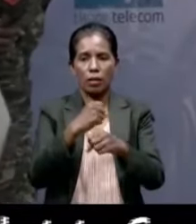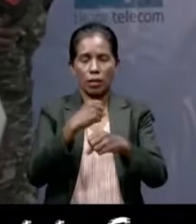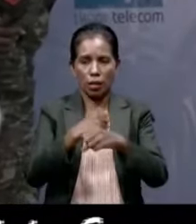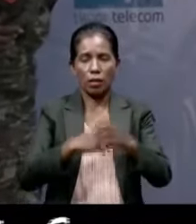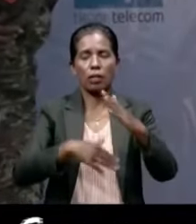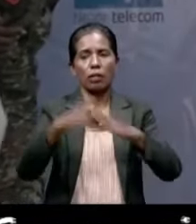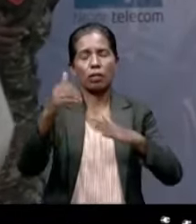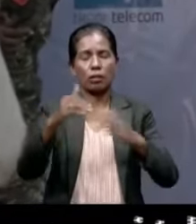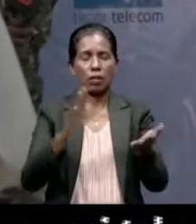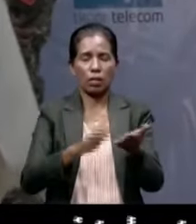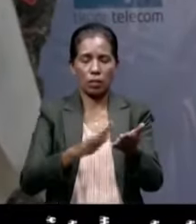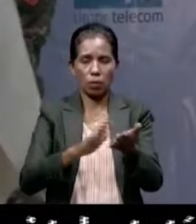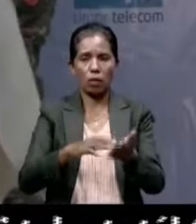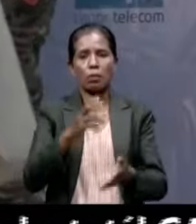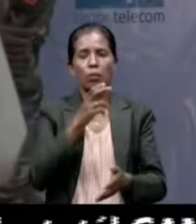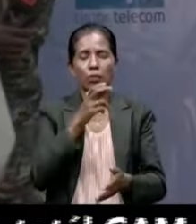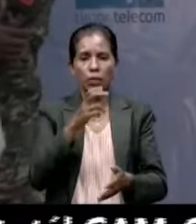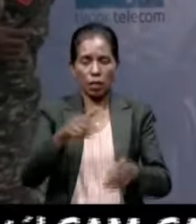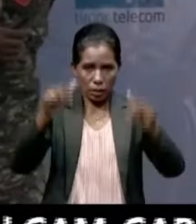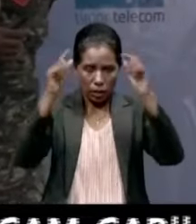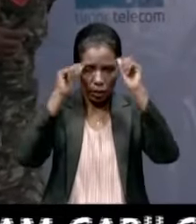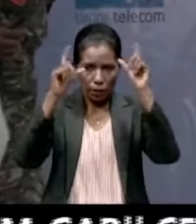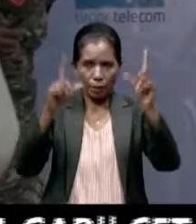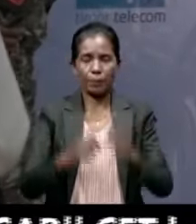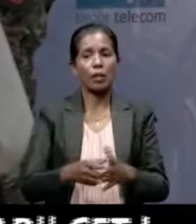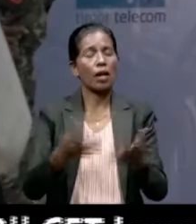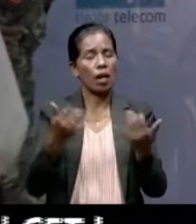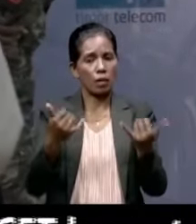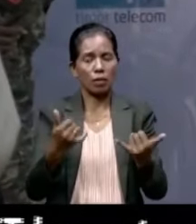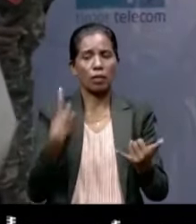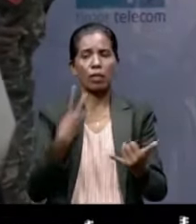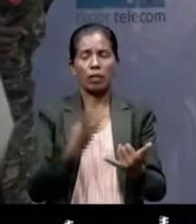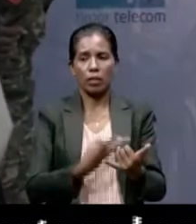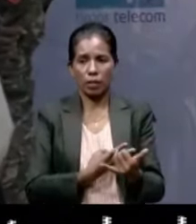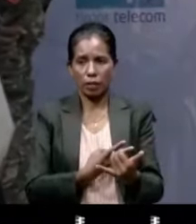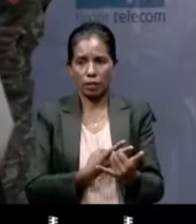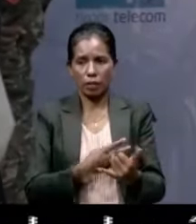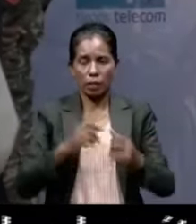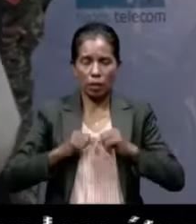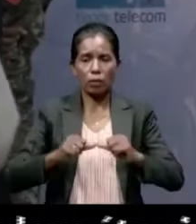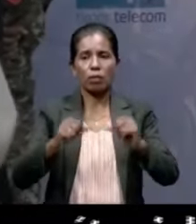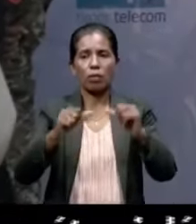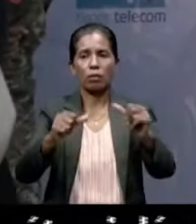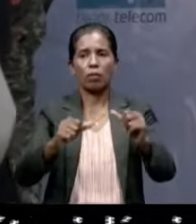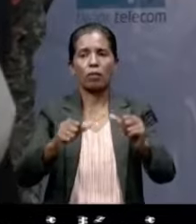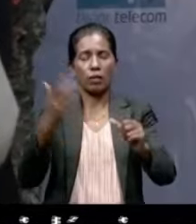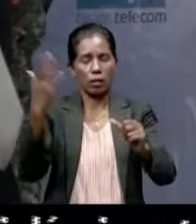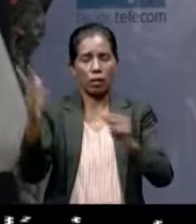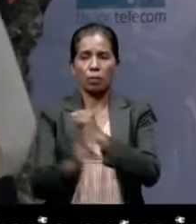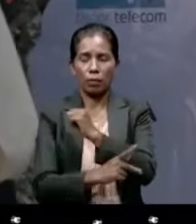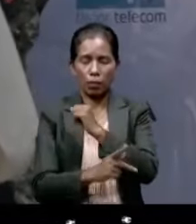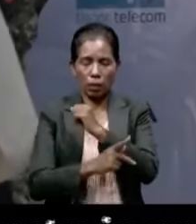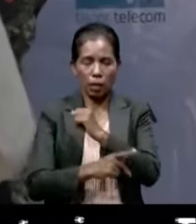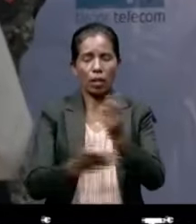escola portuguesa em Dili. Mas falemos agora de vós. Há 25 anos, em Portugal,